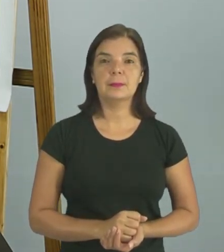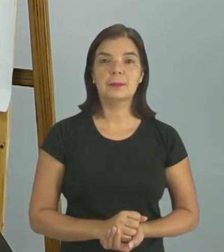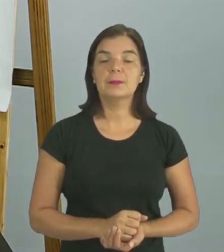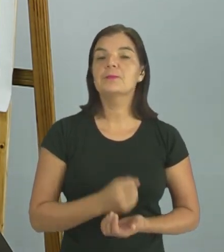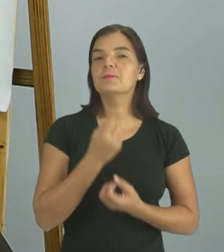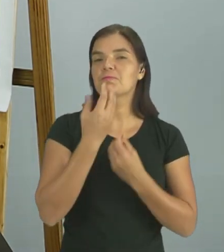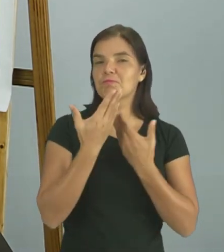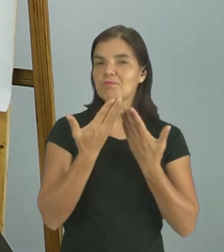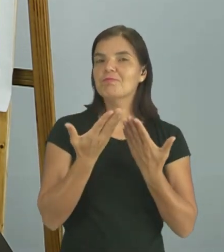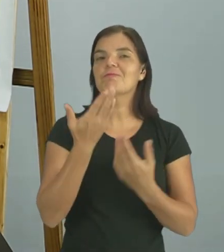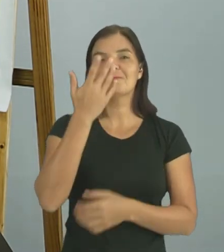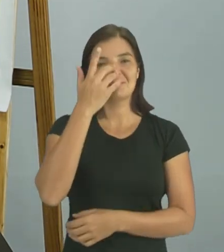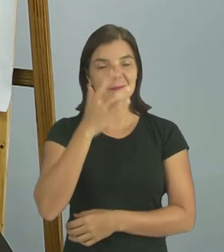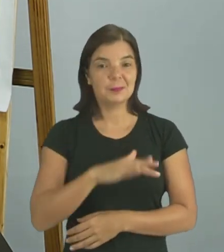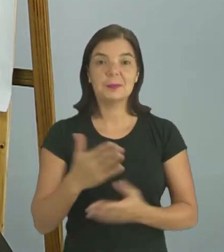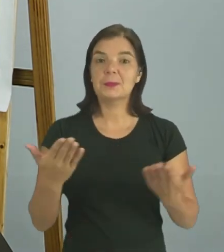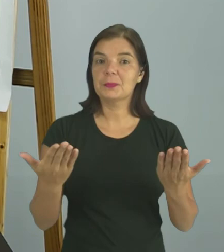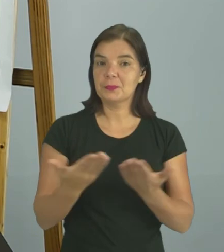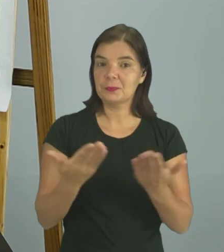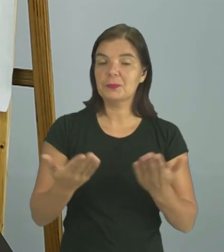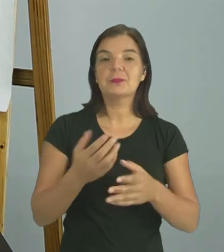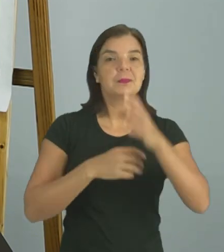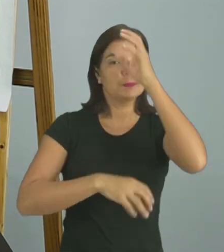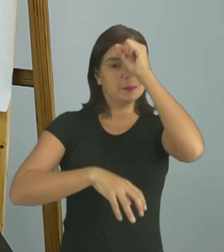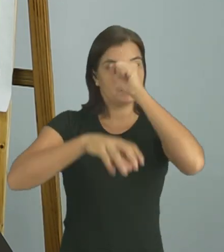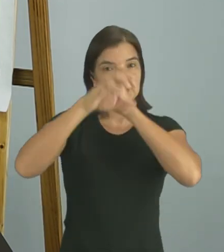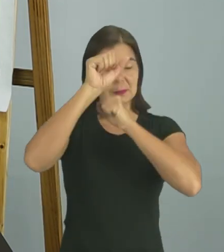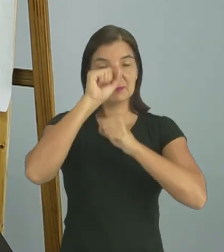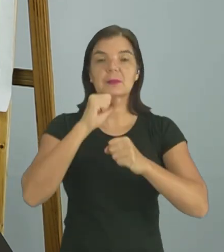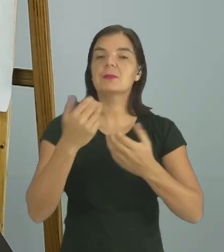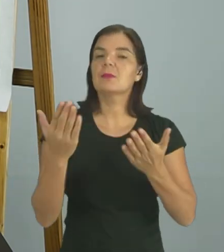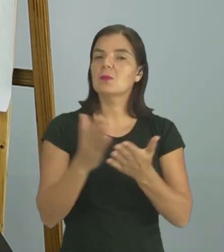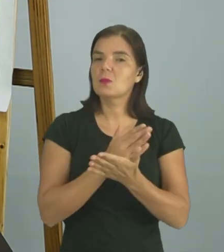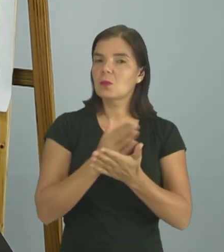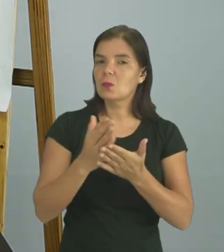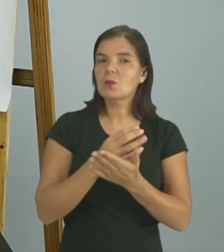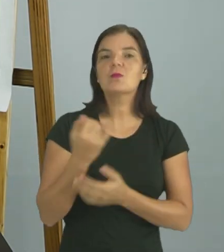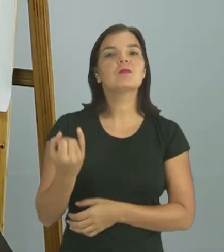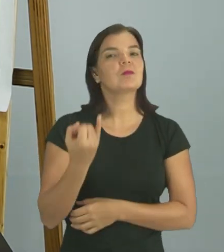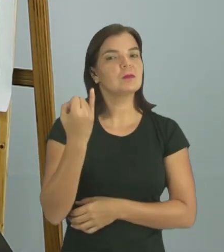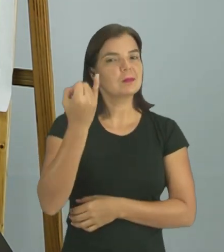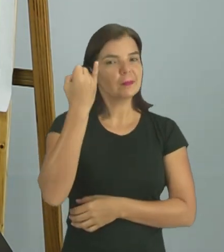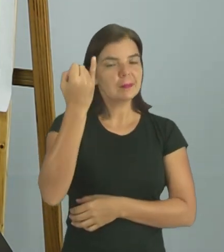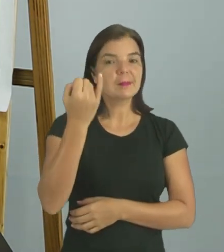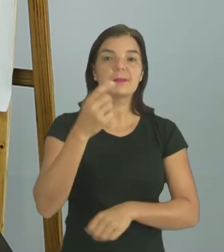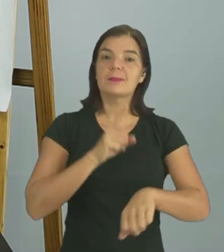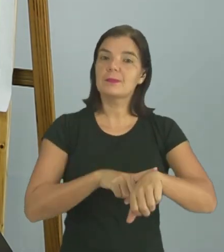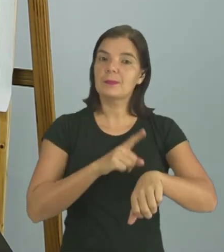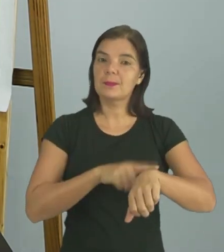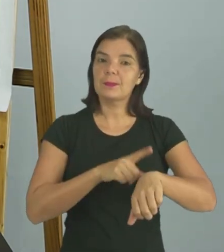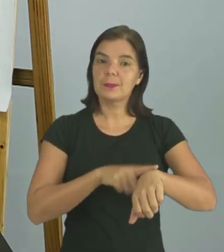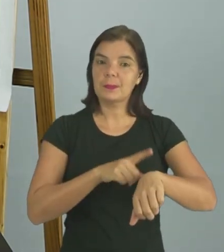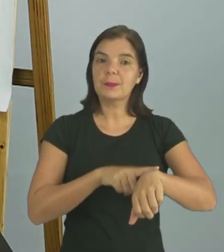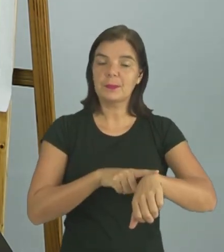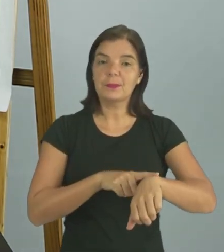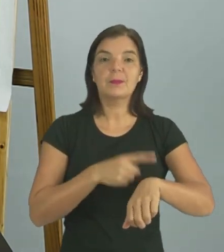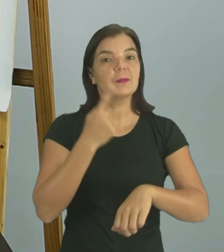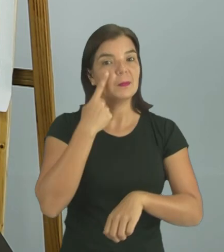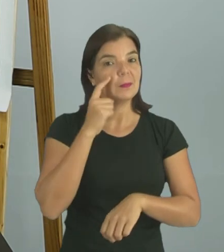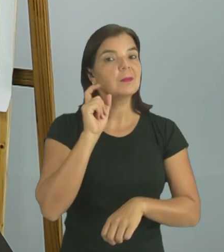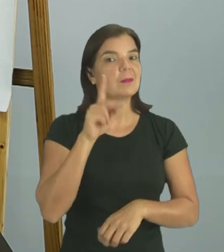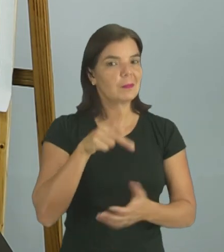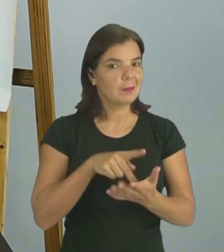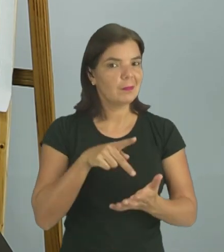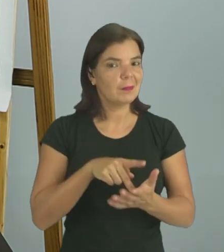Muito bem, crianças, hoje nós aprendemos algo muito importante, como medir o tempo, não é